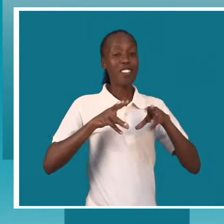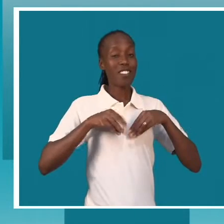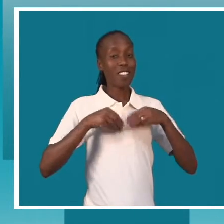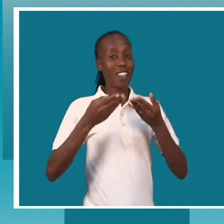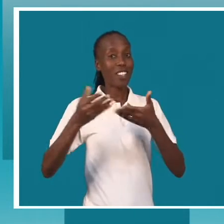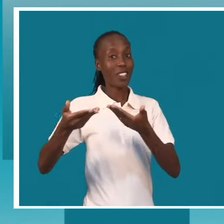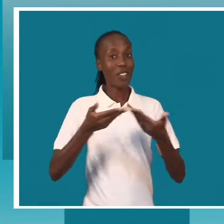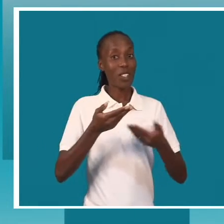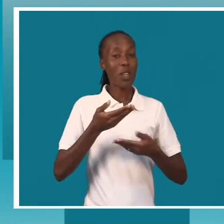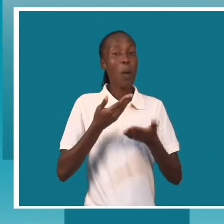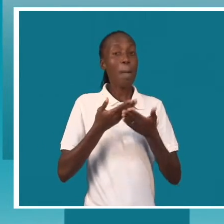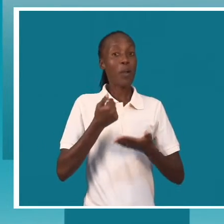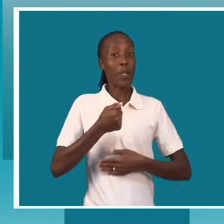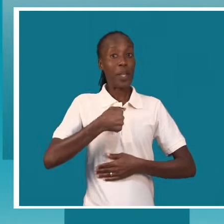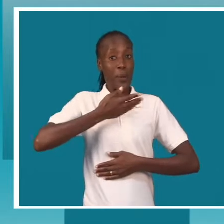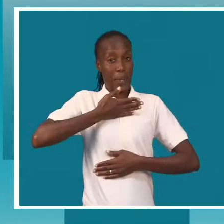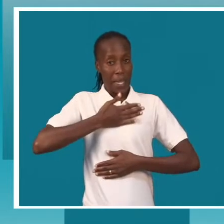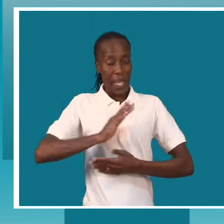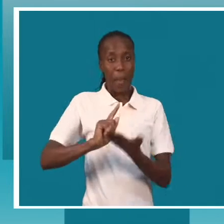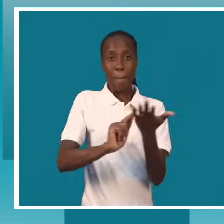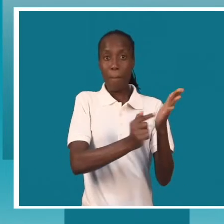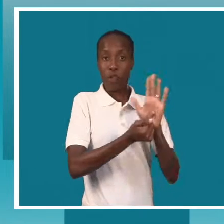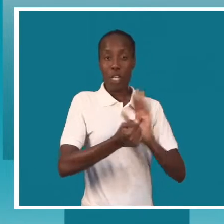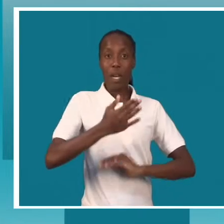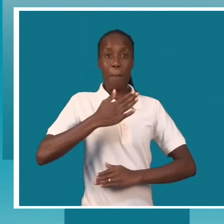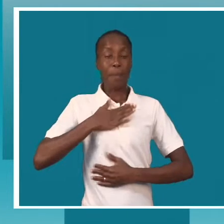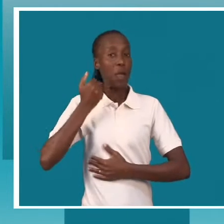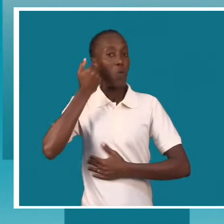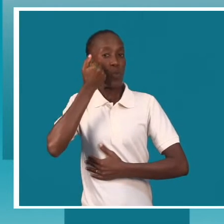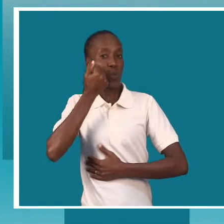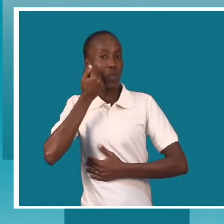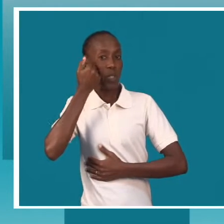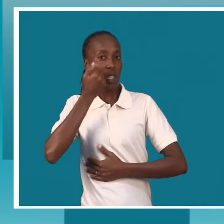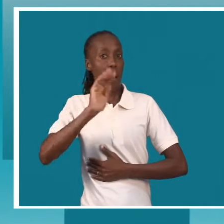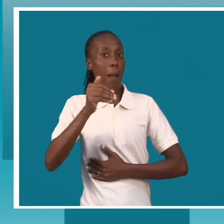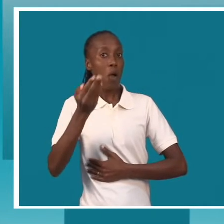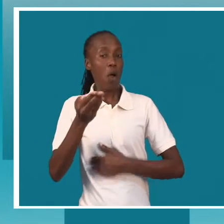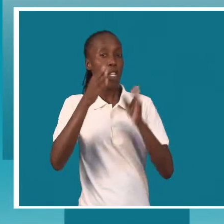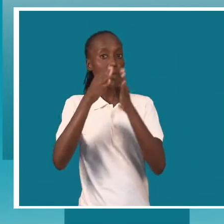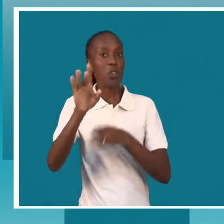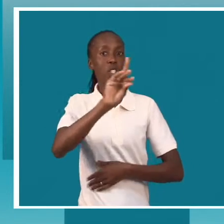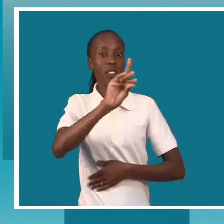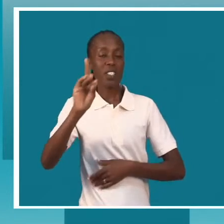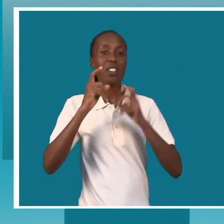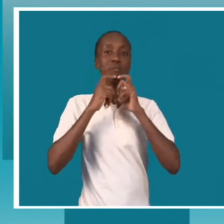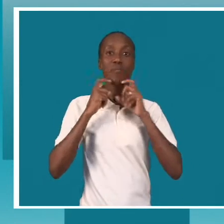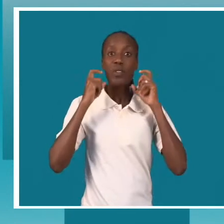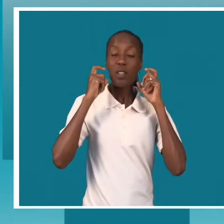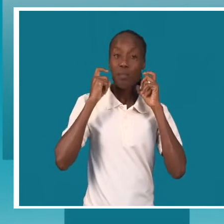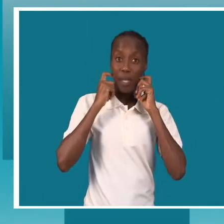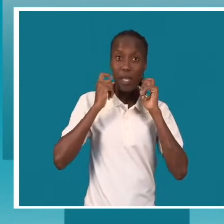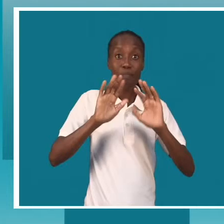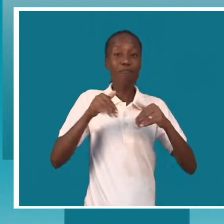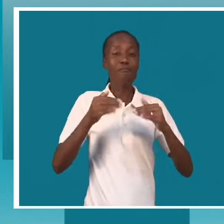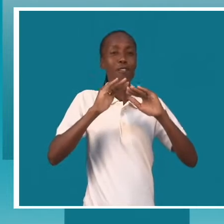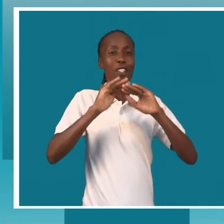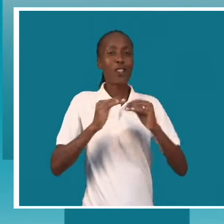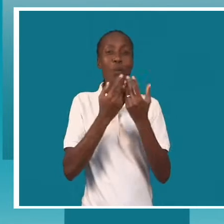Aceitei este convite porque pretendo demonstrar a minha solidariedade com as pessoas com deficiência em Moçambique.